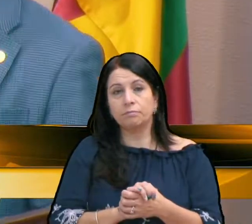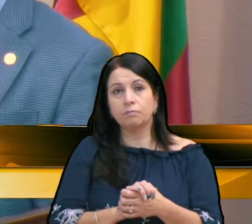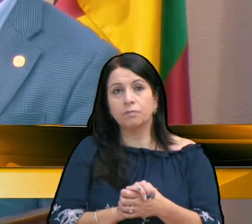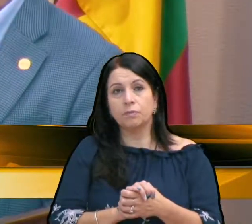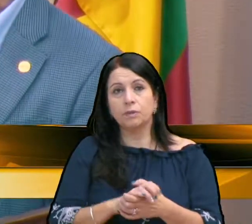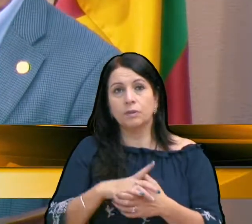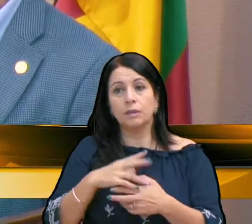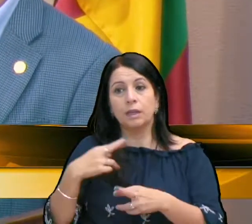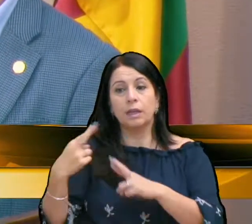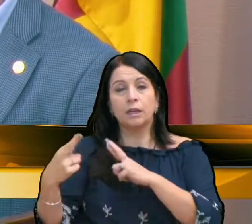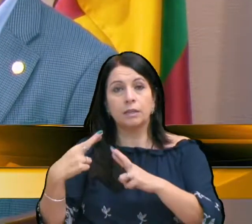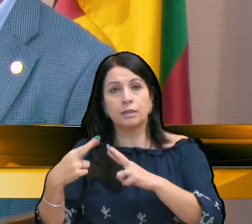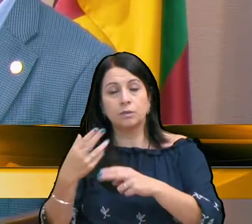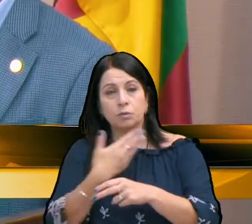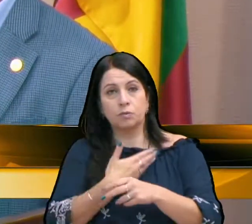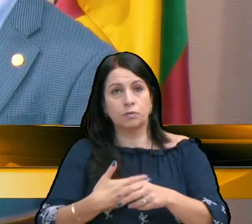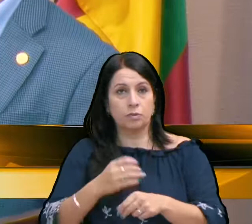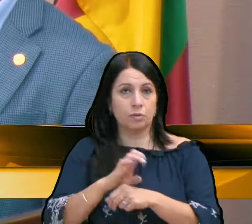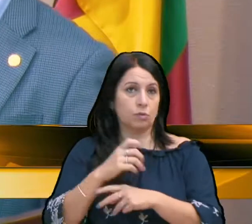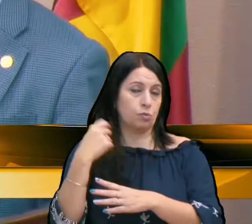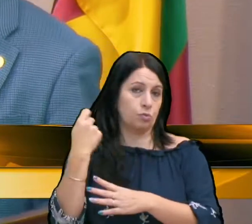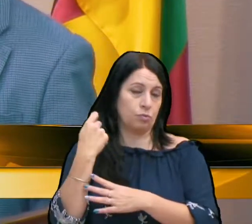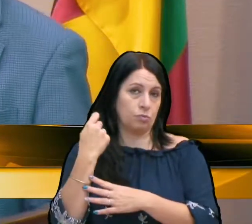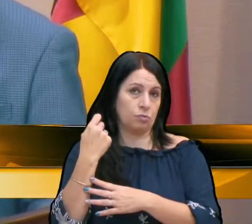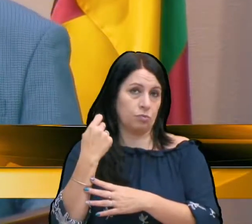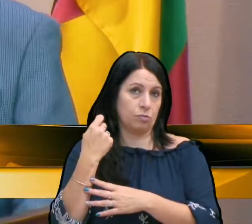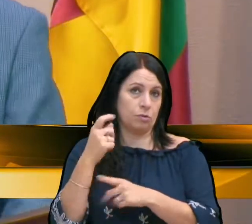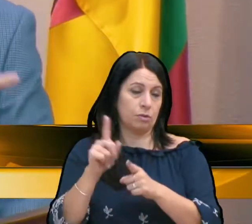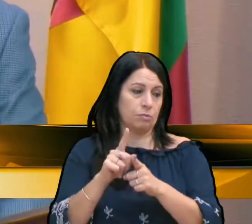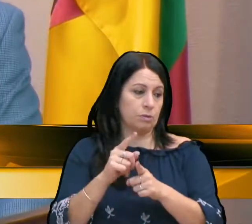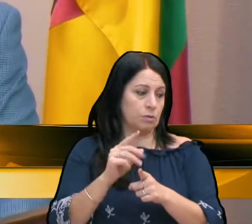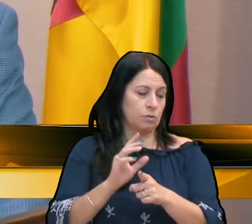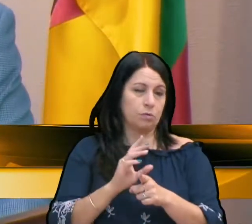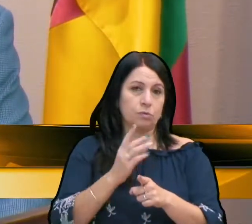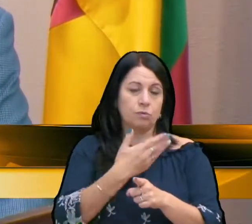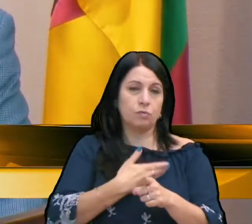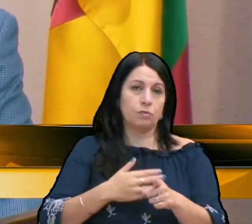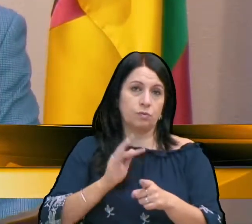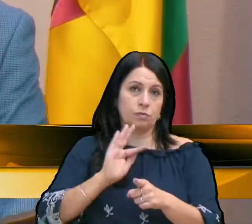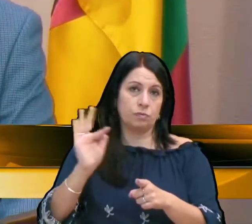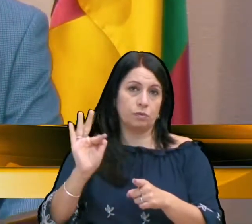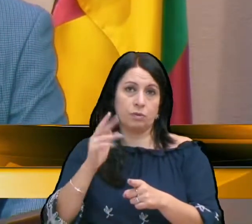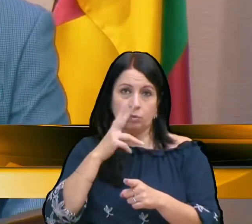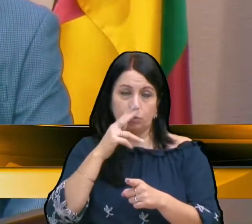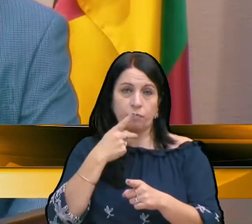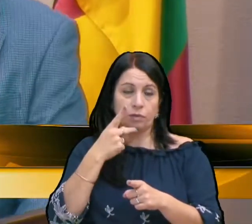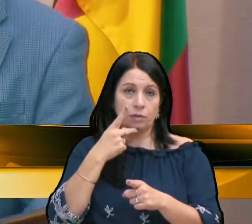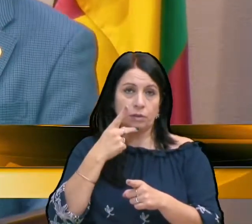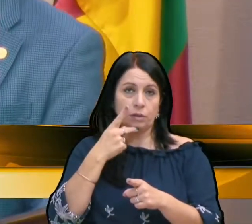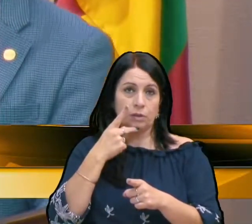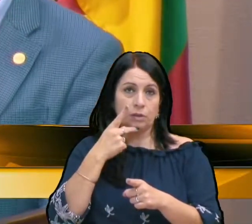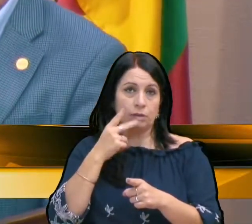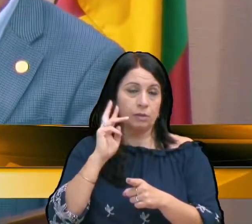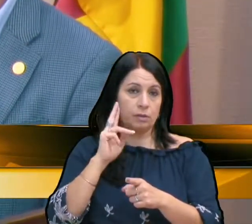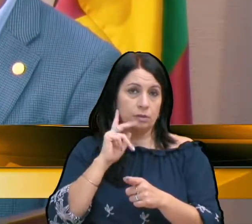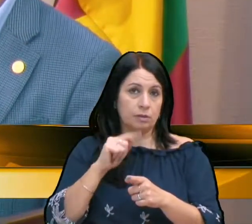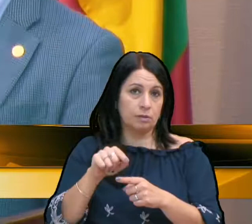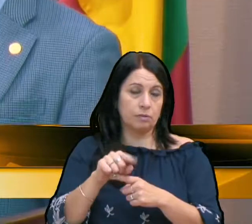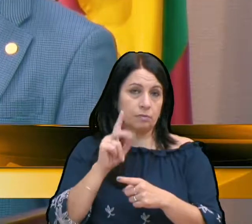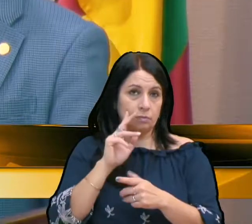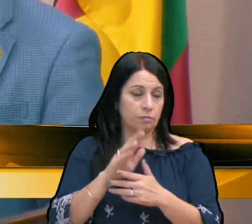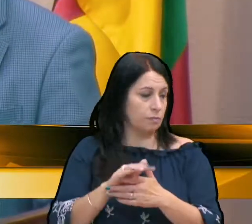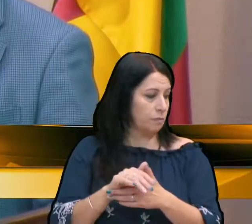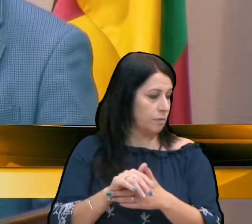em relação ao governo do Estado do Rio Grande do Sul, em relação ao governo federal, como antes o colega Renato trouxe aqui essa questão